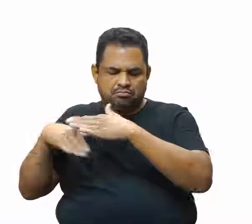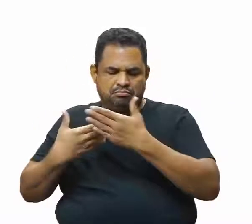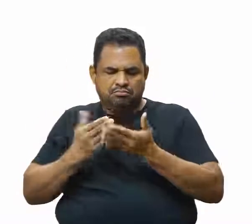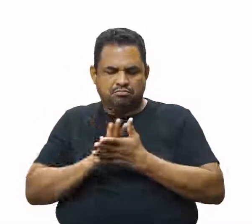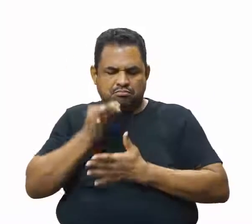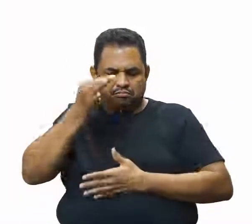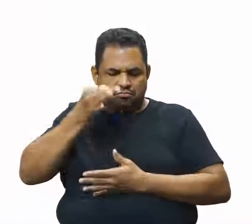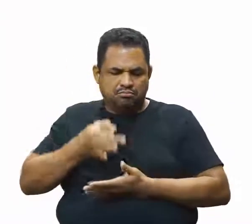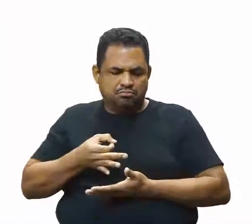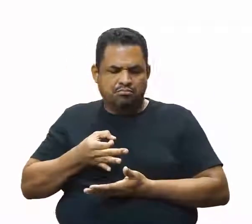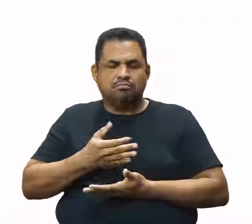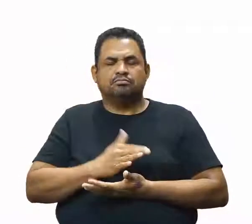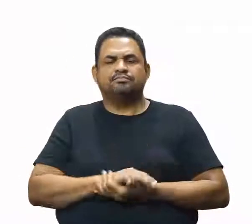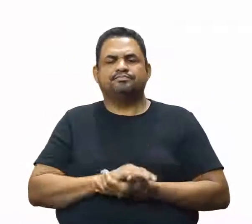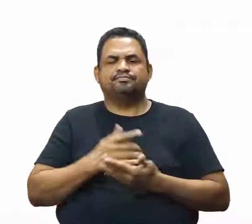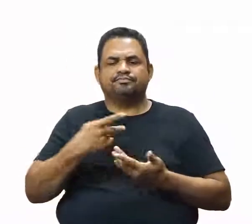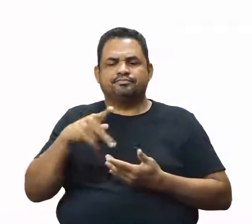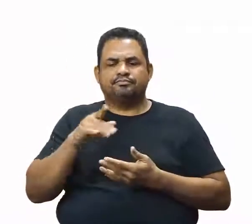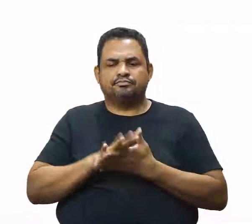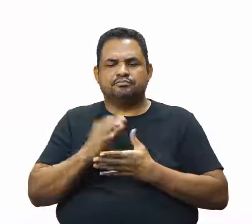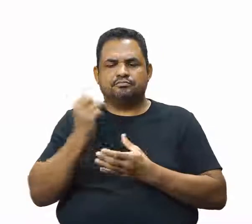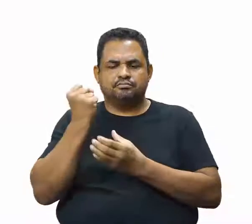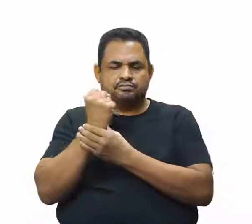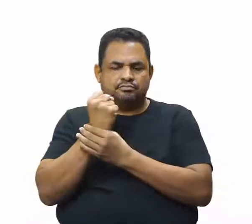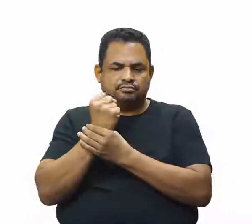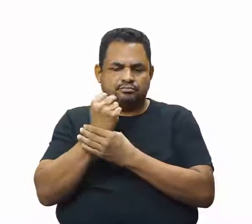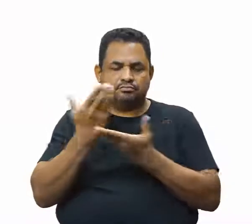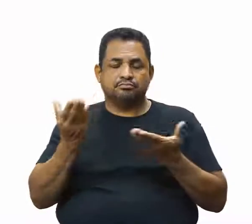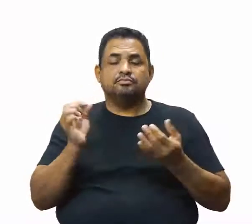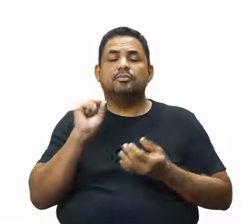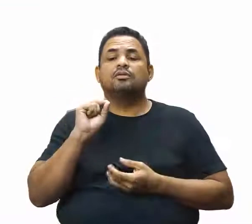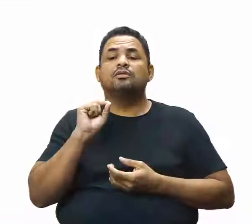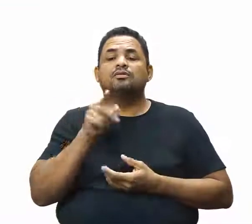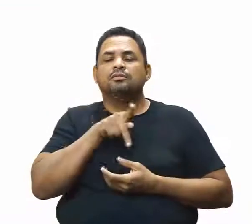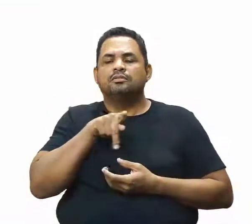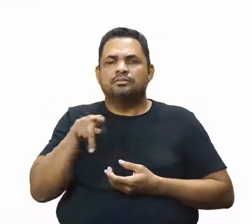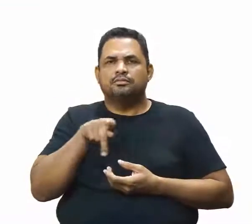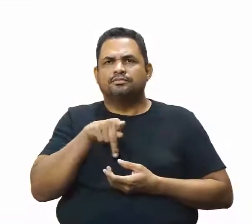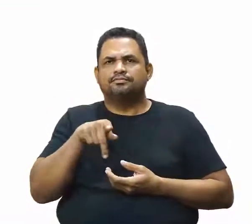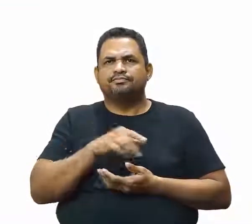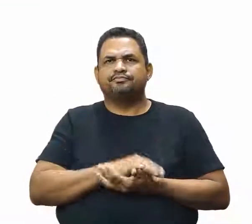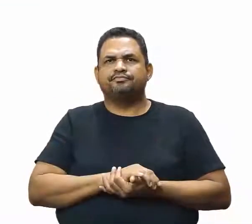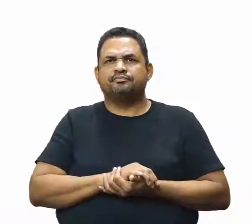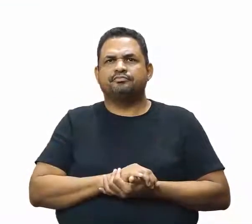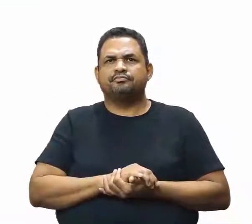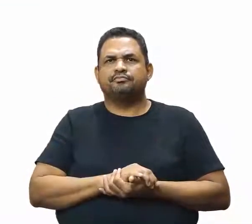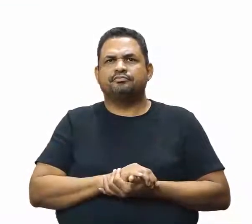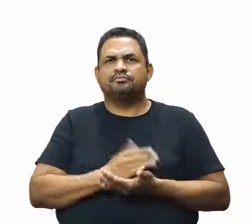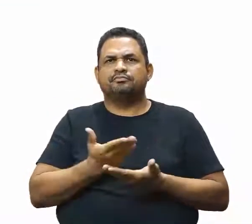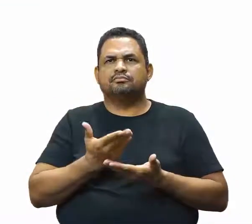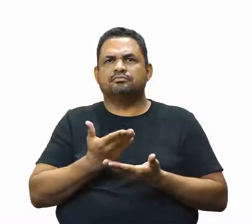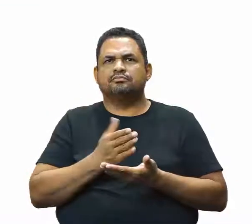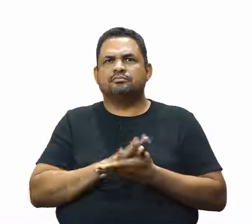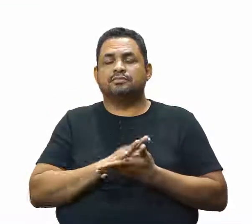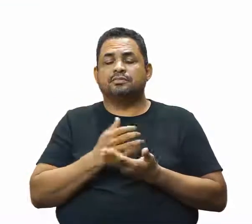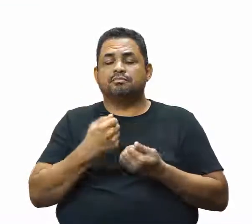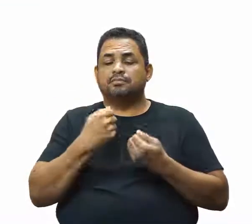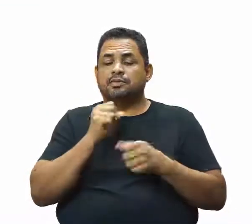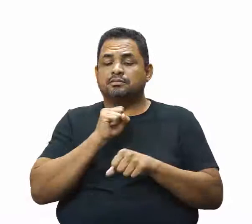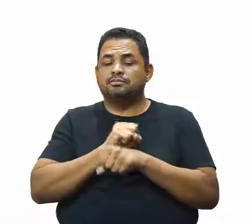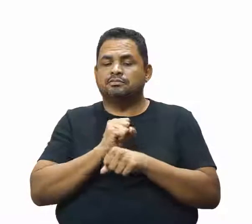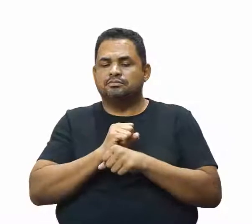armazenamento adequado para garantir o que, professor? As esperadas qualidades